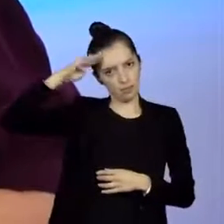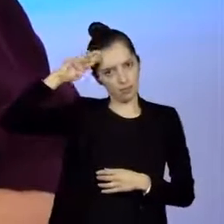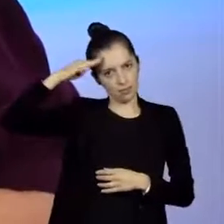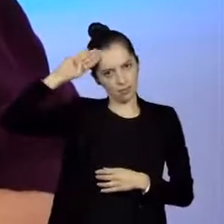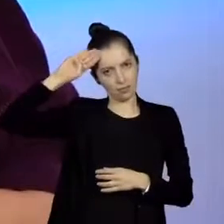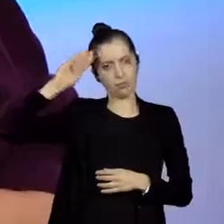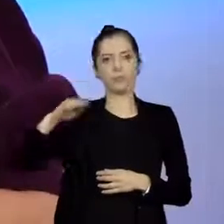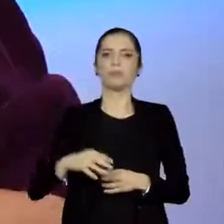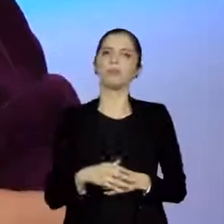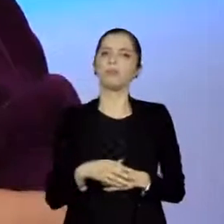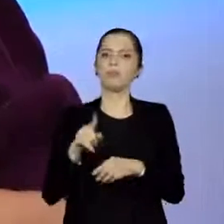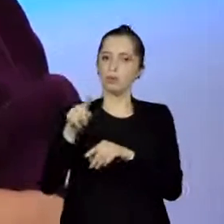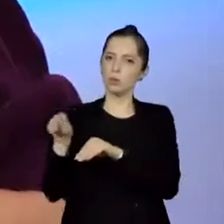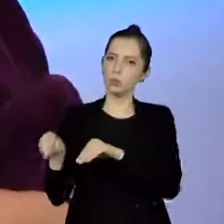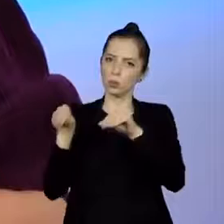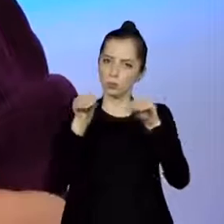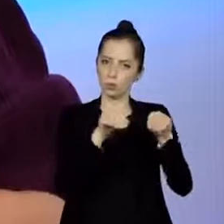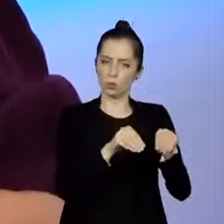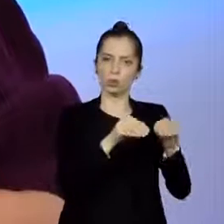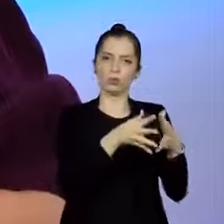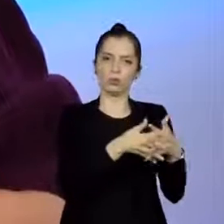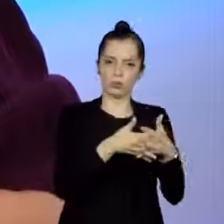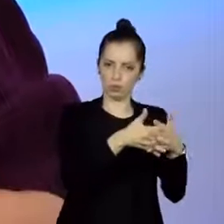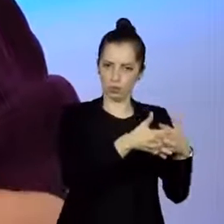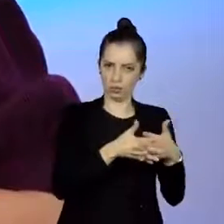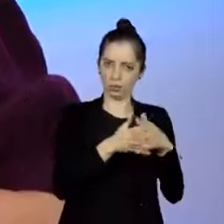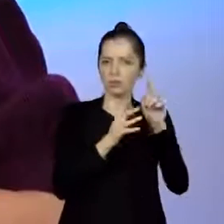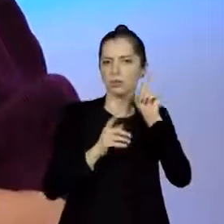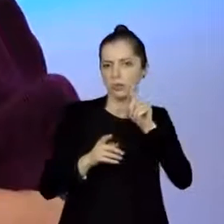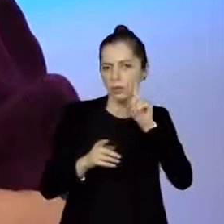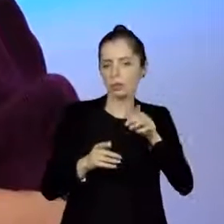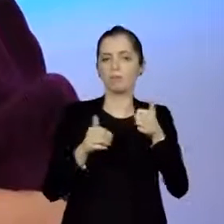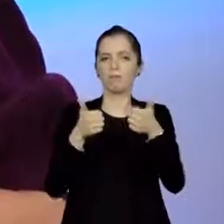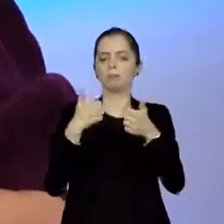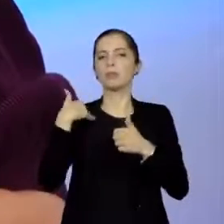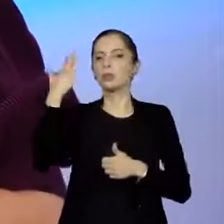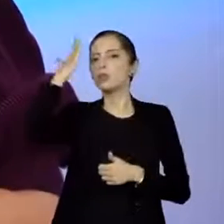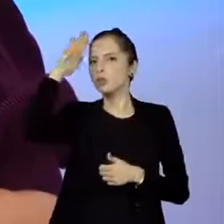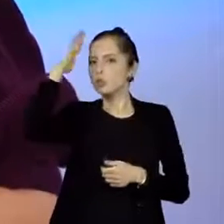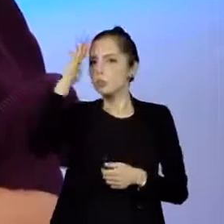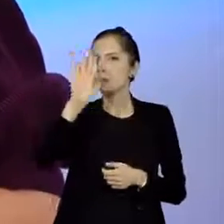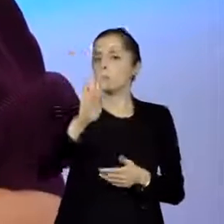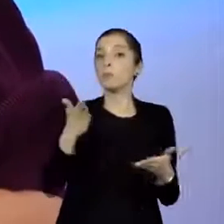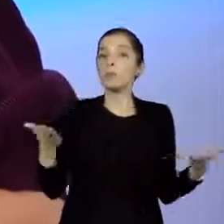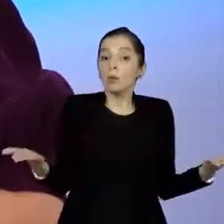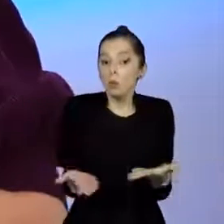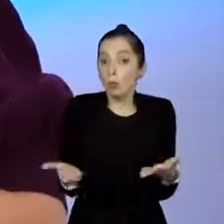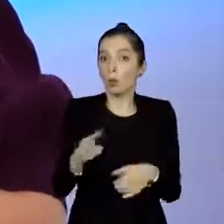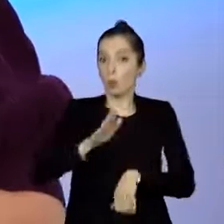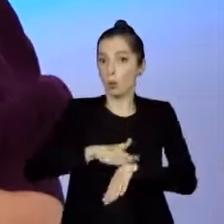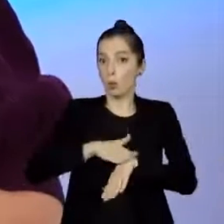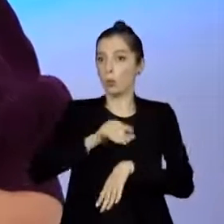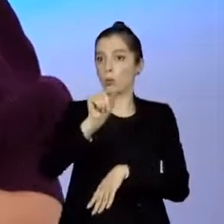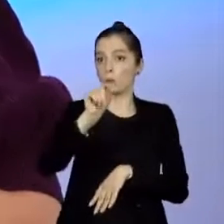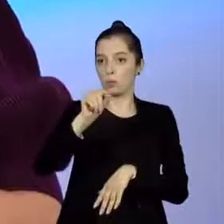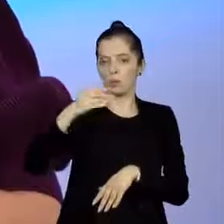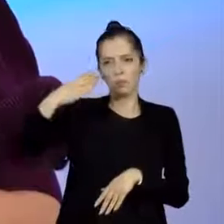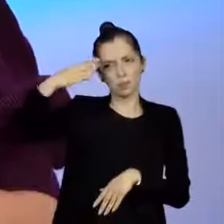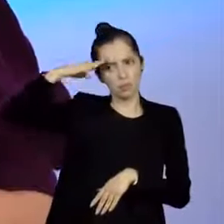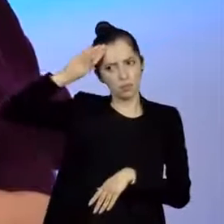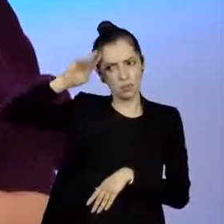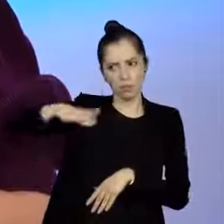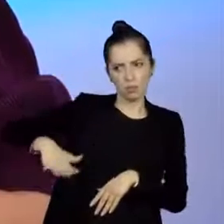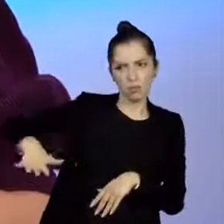9 anos, como entendi. E hoje em dia estamos vendo cenas de muita violência de novo.